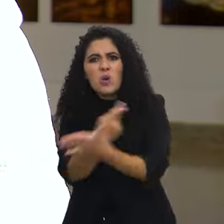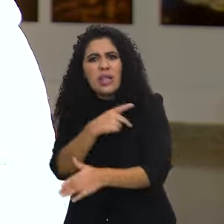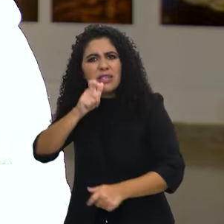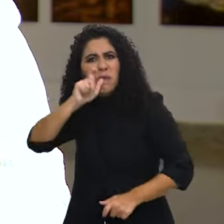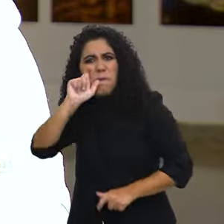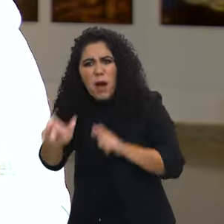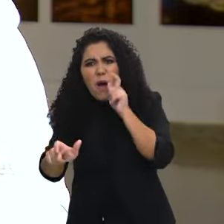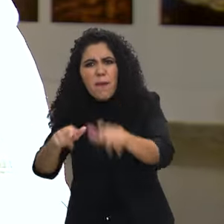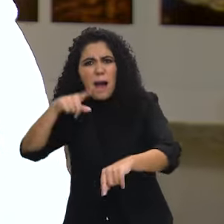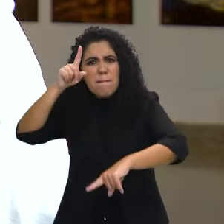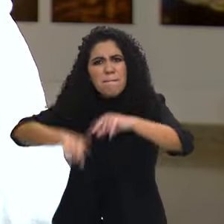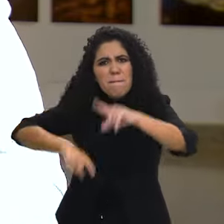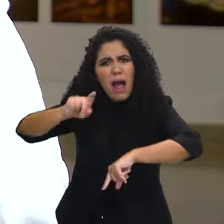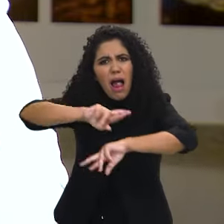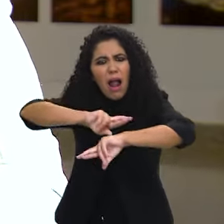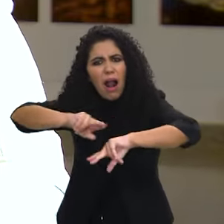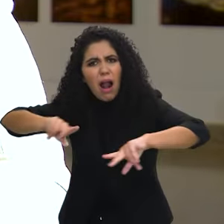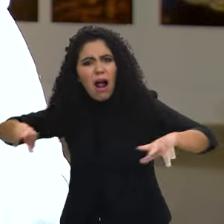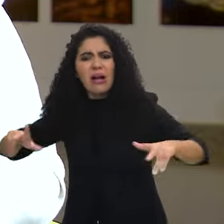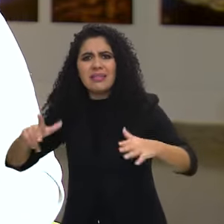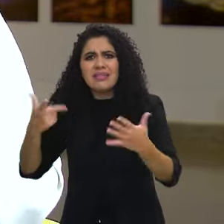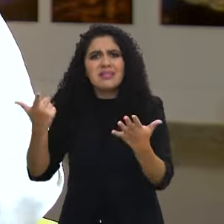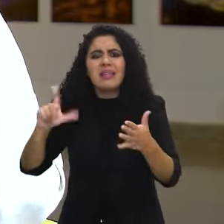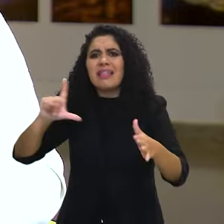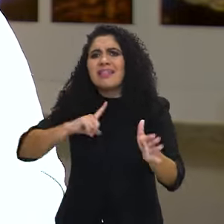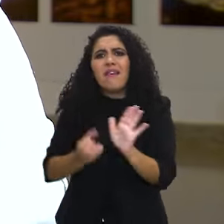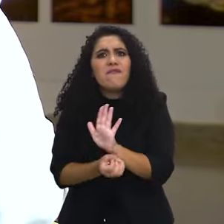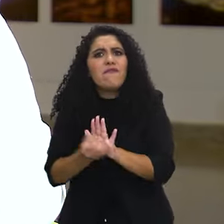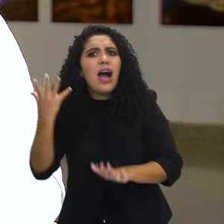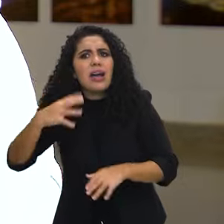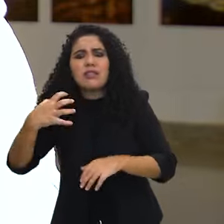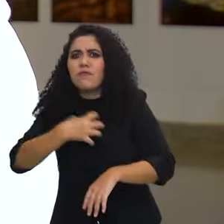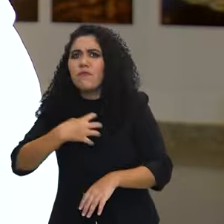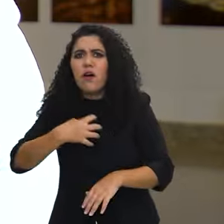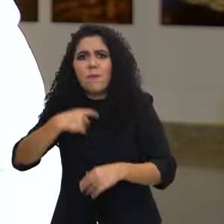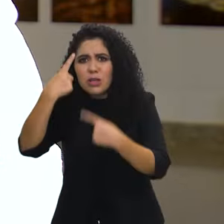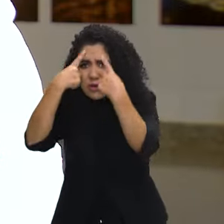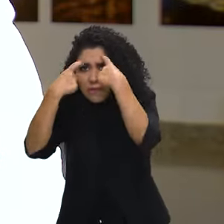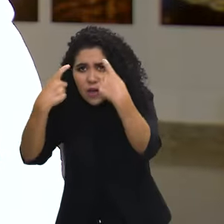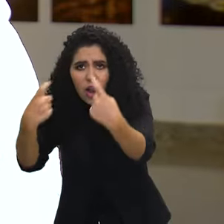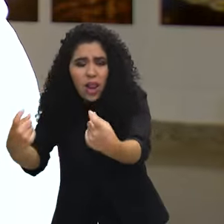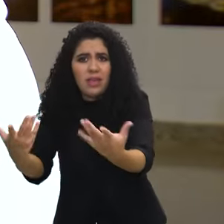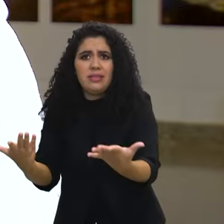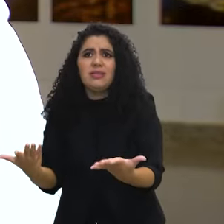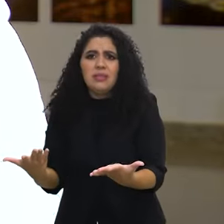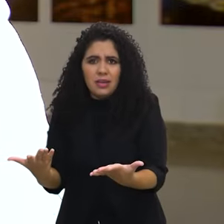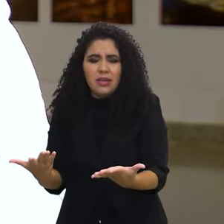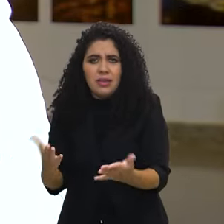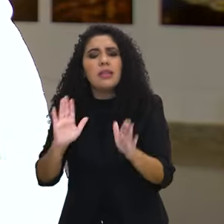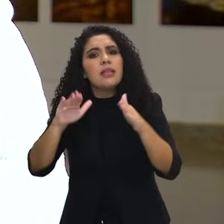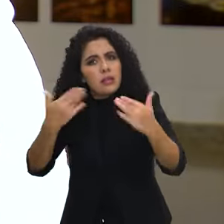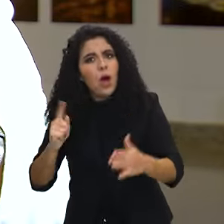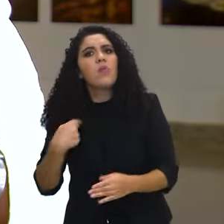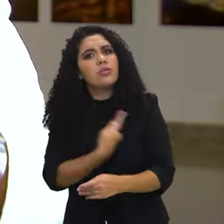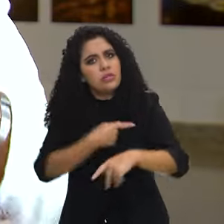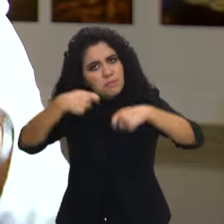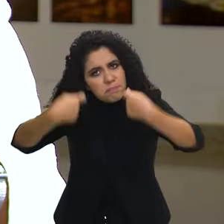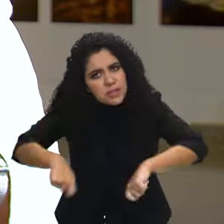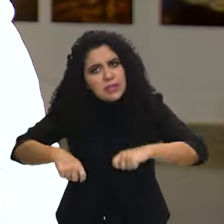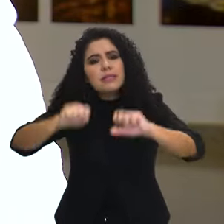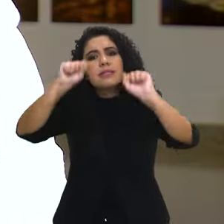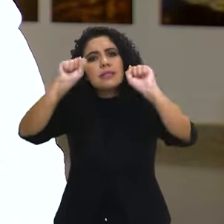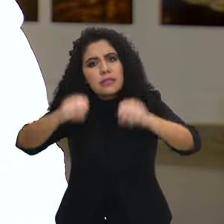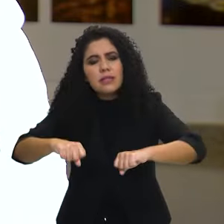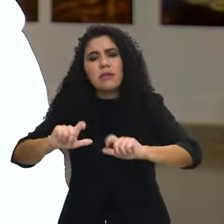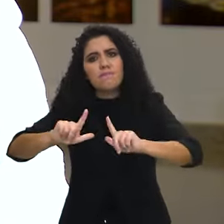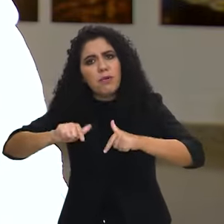xingamentos a forma o método da violência na internet para as mulheres não é o mesmo para que os homens então nós precisamos